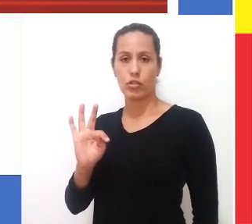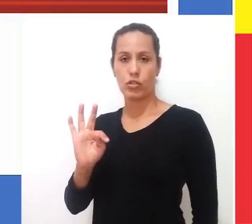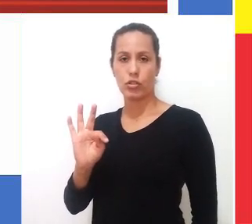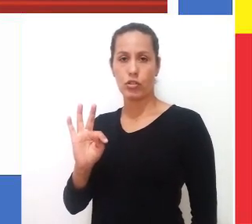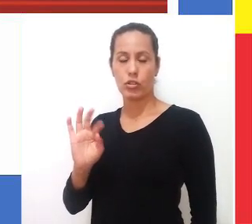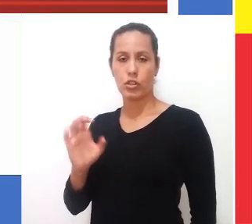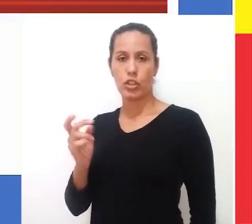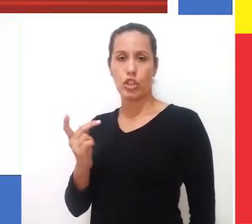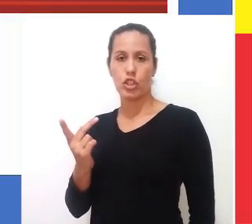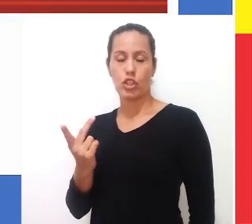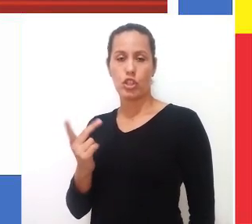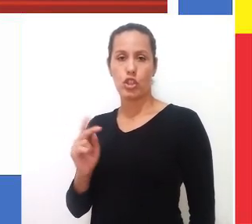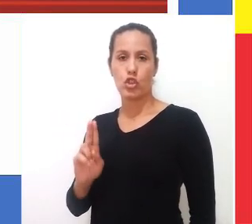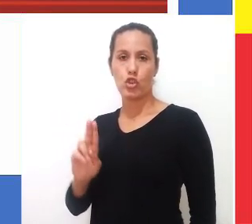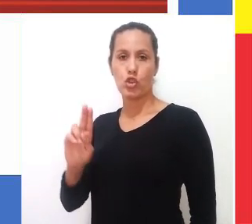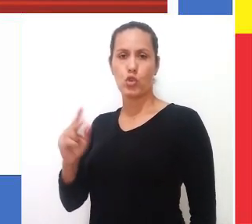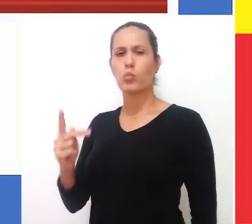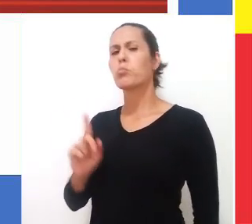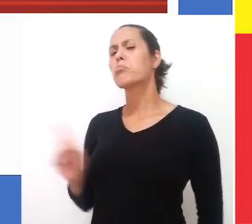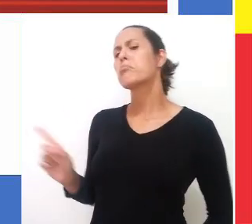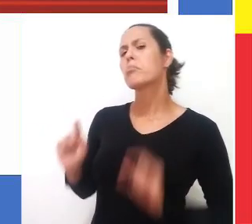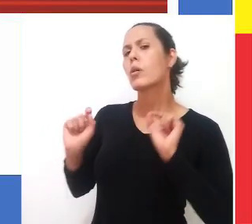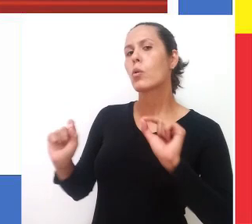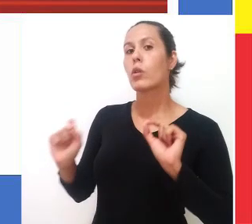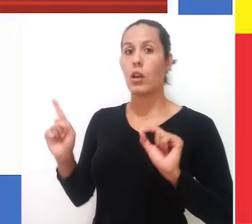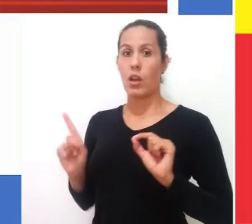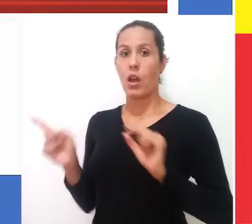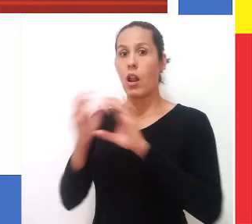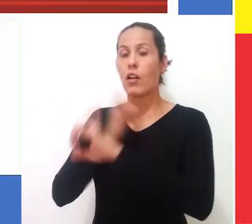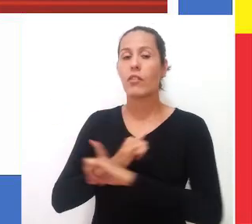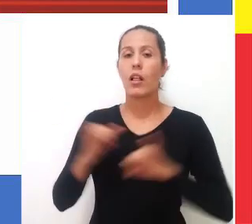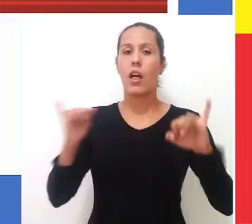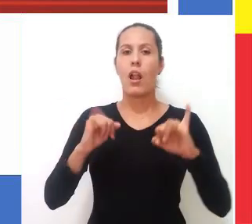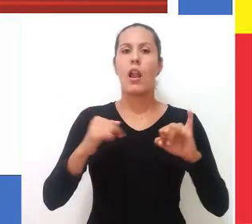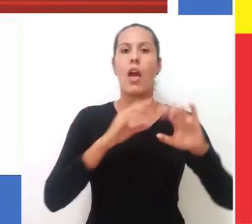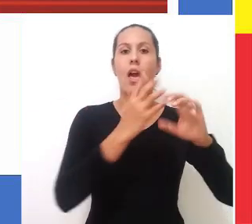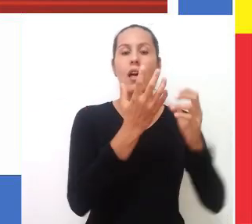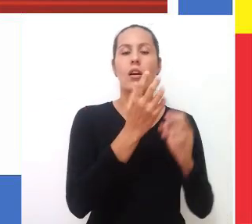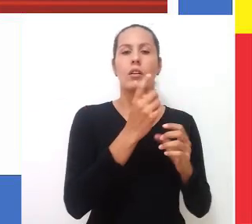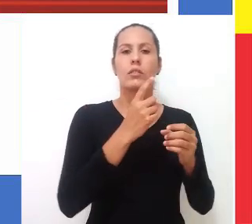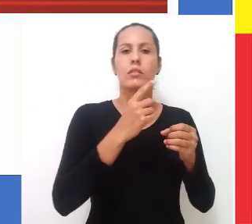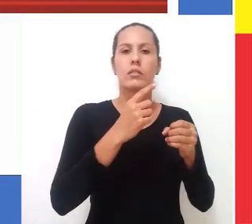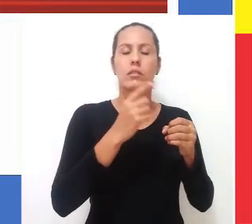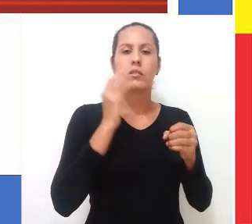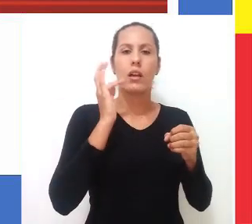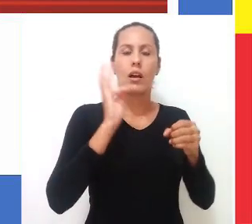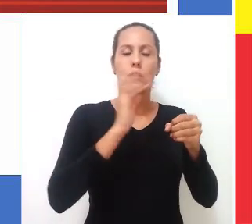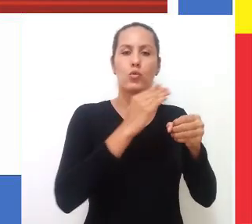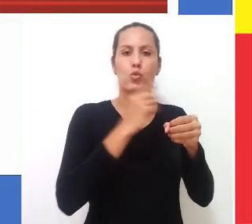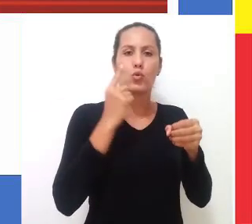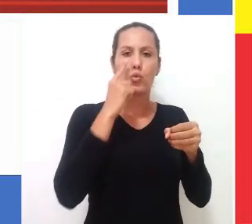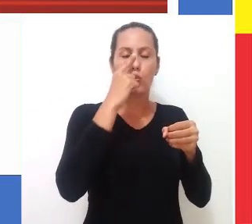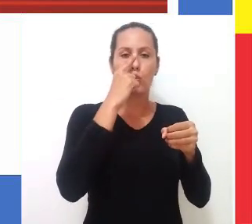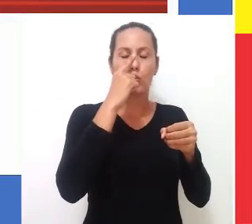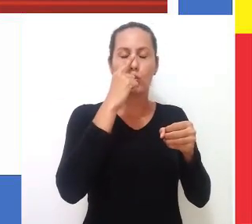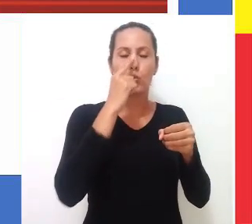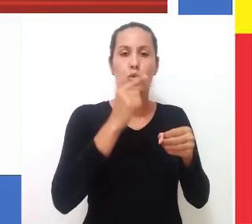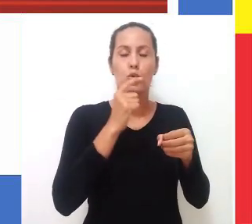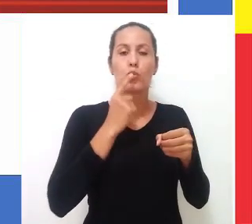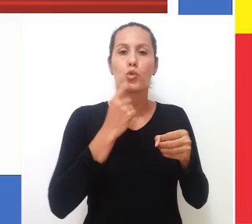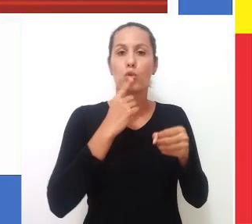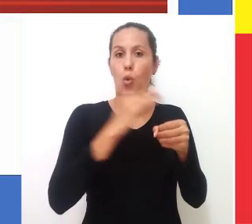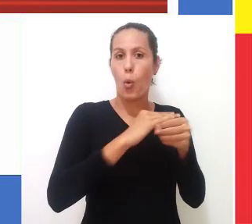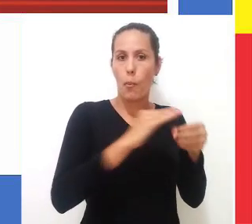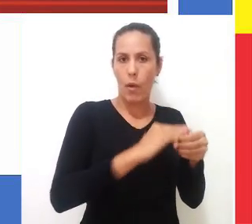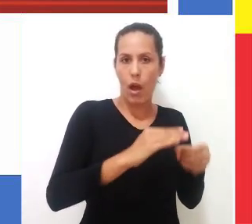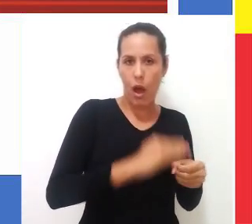Rhymes. Então, qual é o slogan dele? Que ele é tão natural quanto a tomate. Então, no one grows